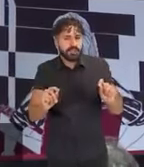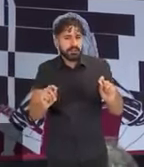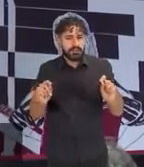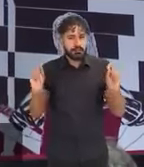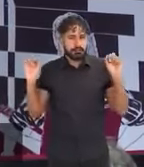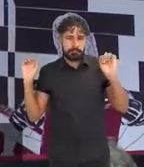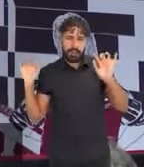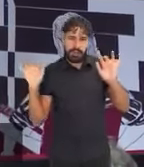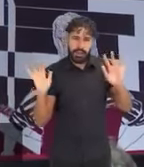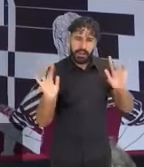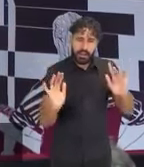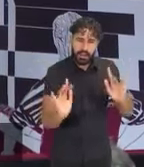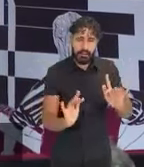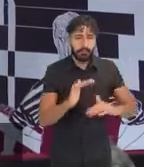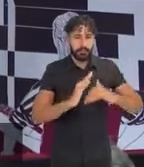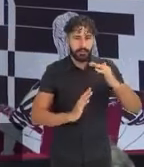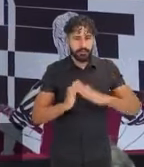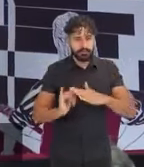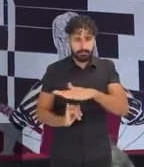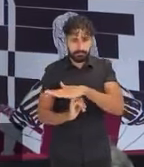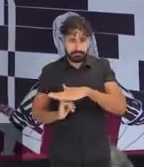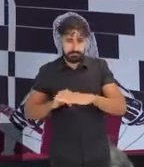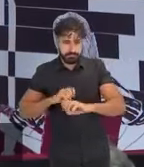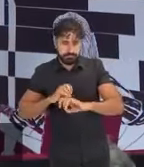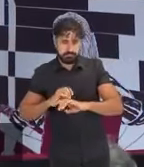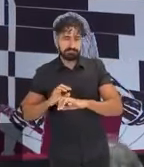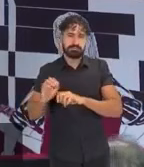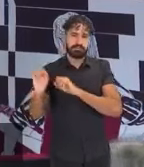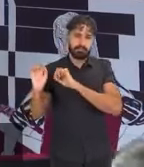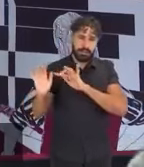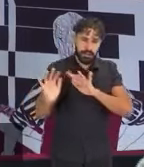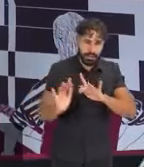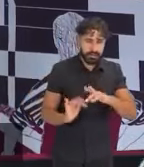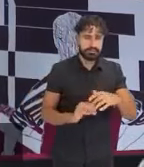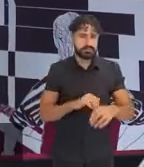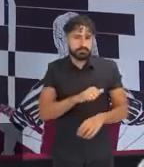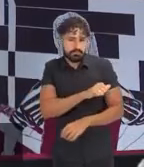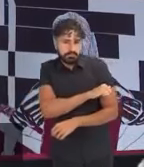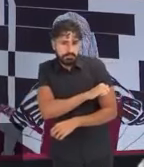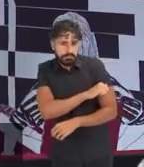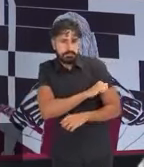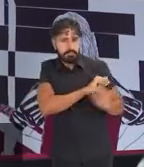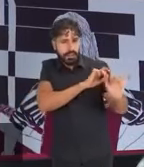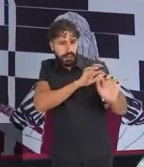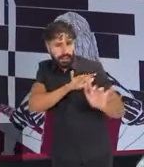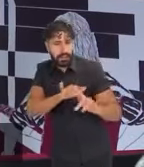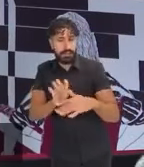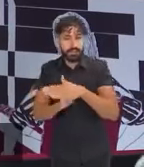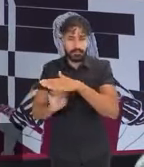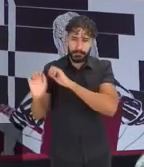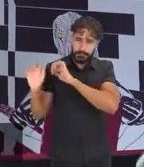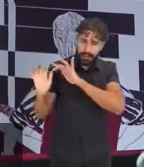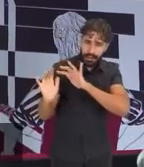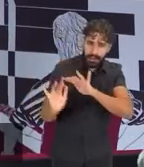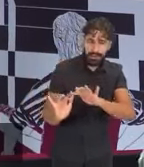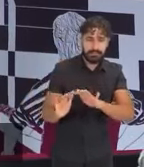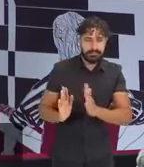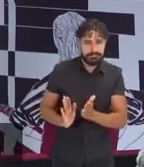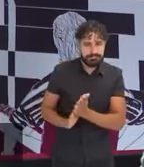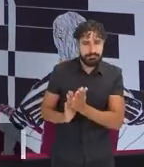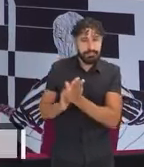profissionais, instituições de ensino, estudantes e empresas para celebrar os 15 anos da Lei de Estágio